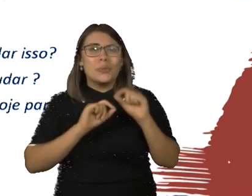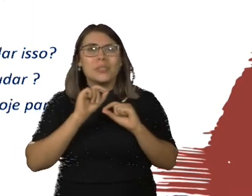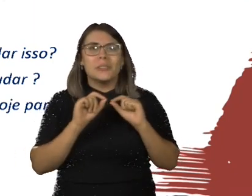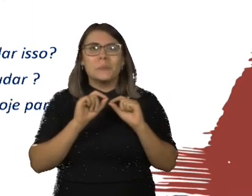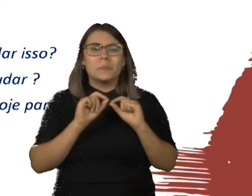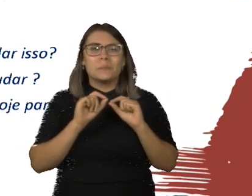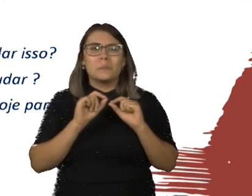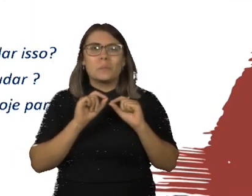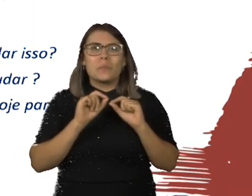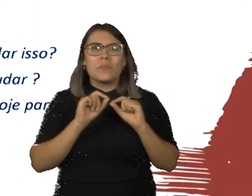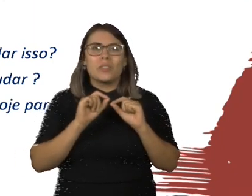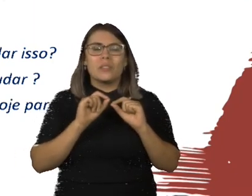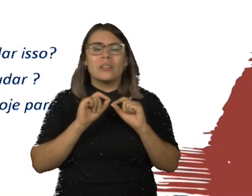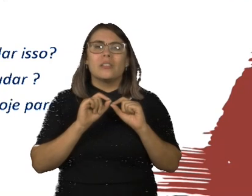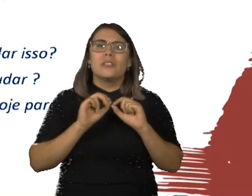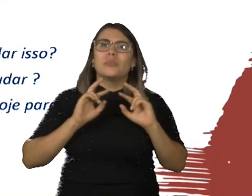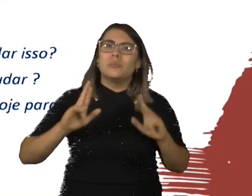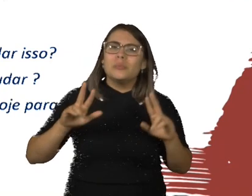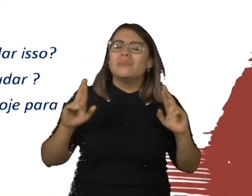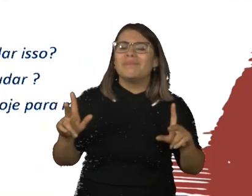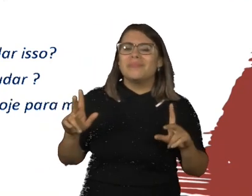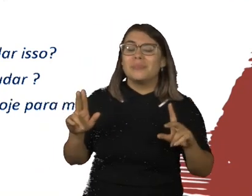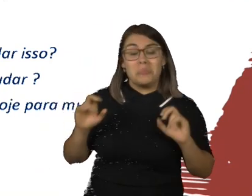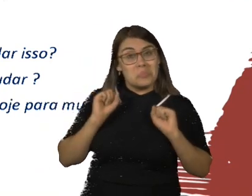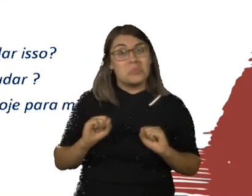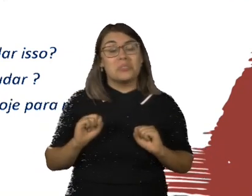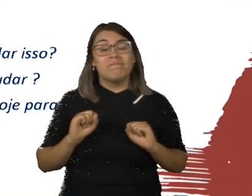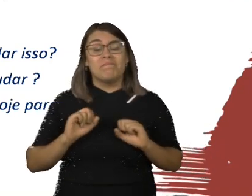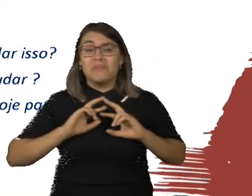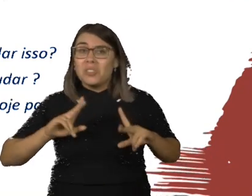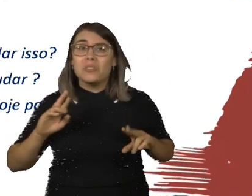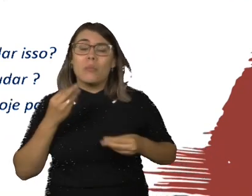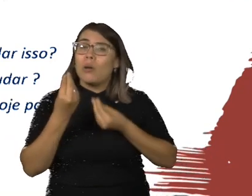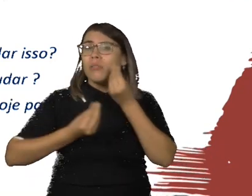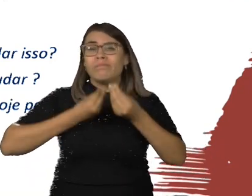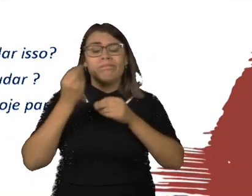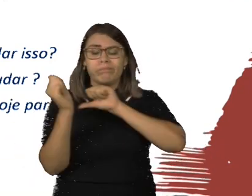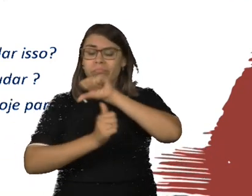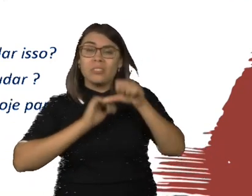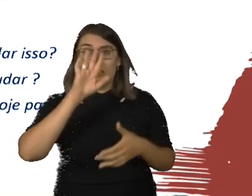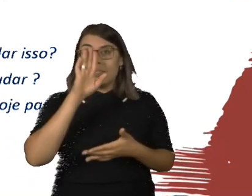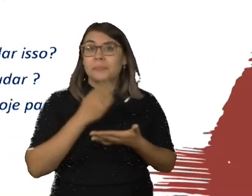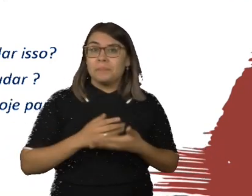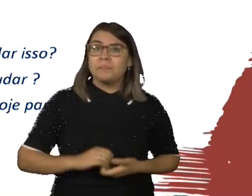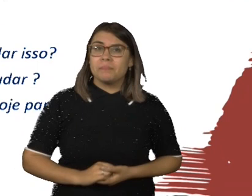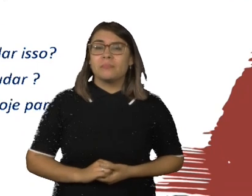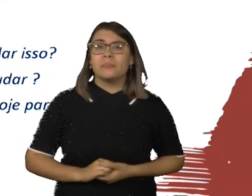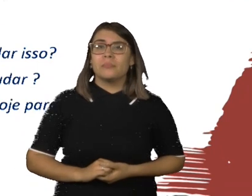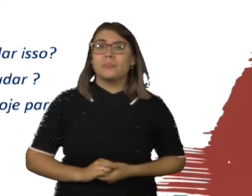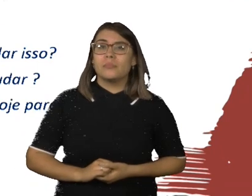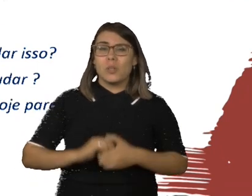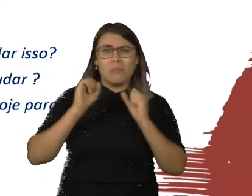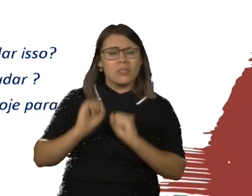pode acontecer se você mudar isso? O que de ruim vai mudar se você mudar essa crença? Essa construção de